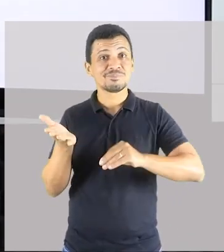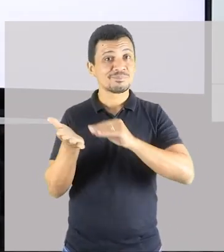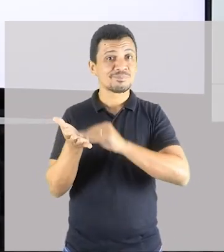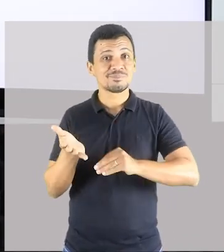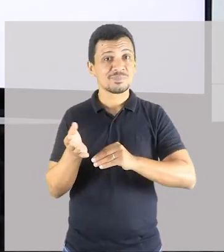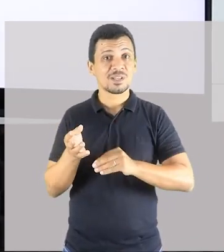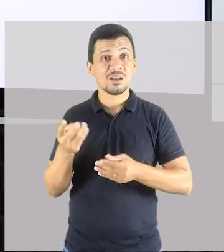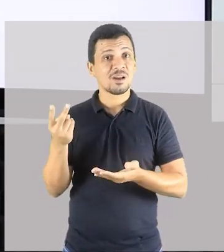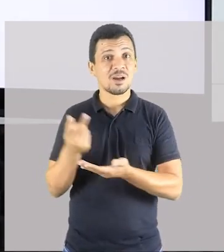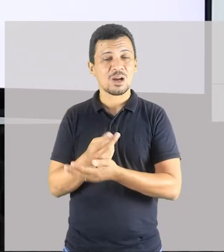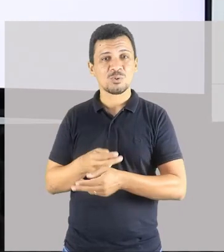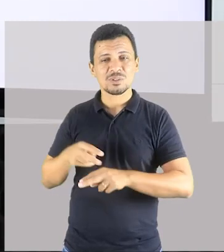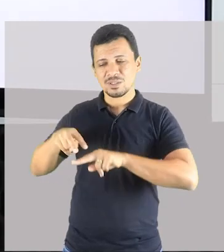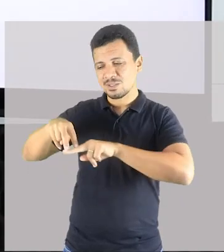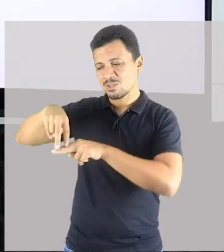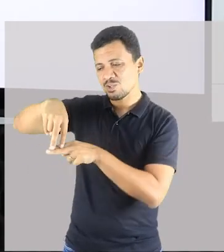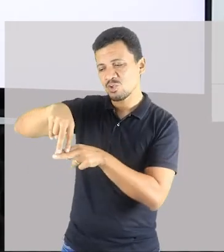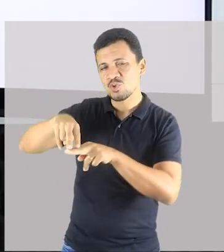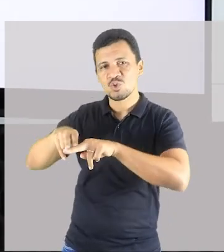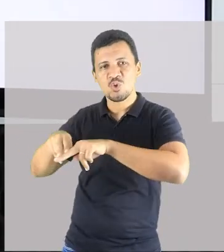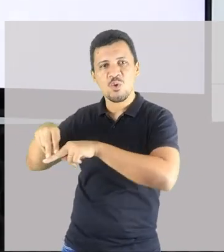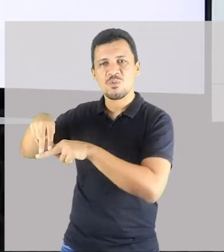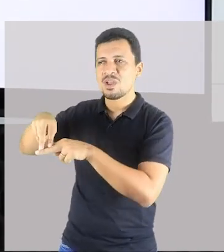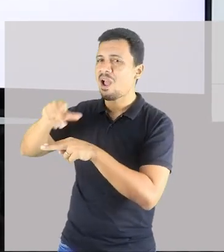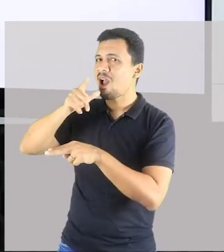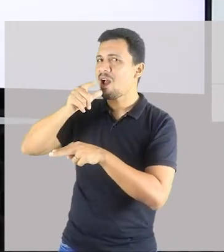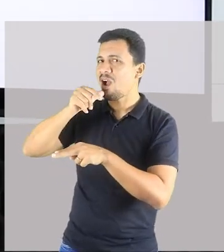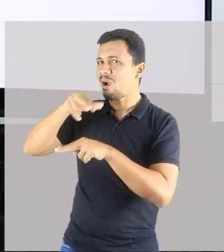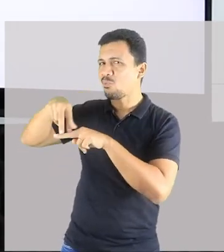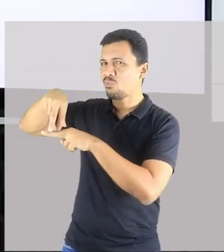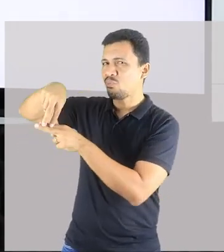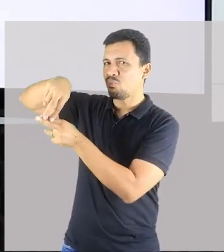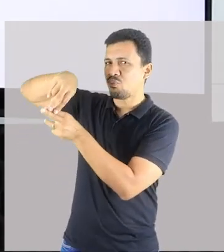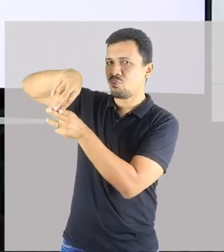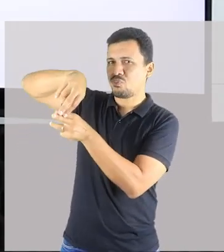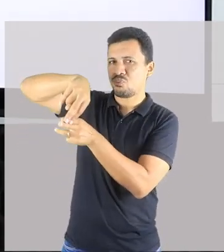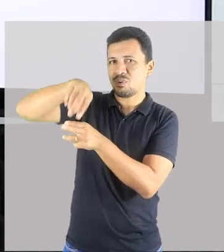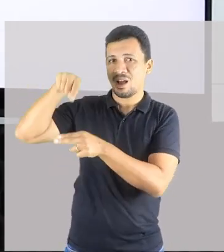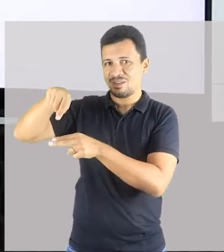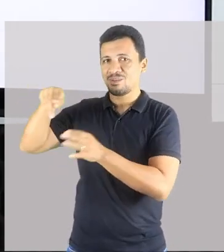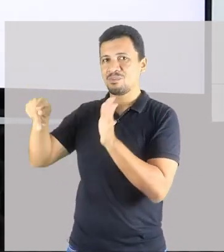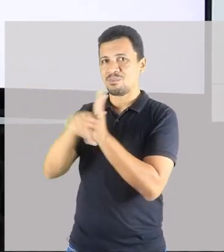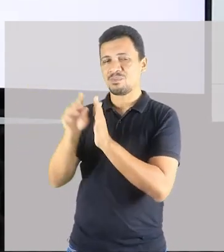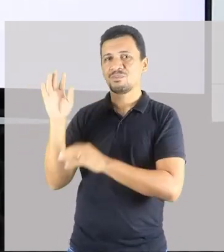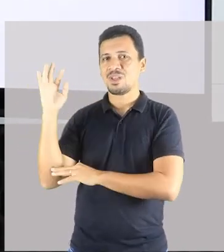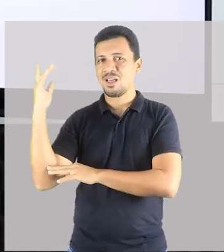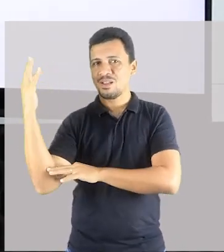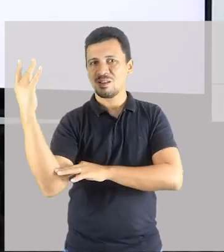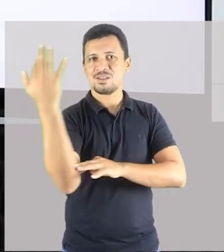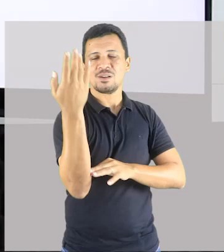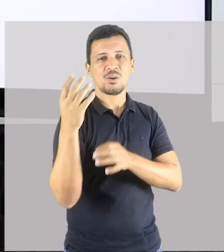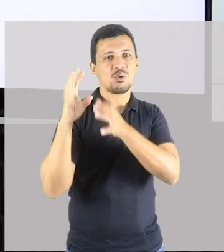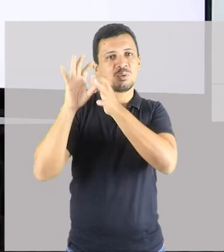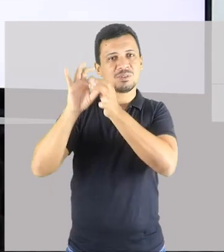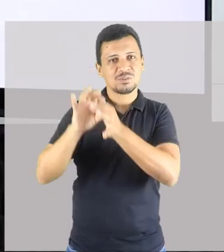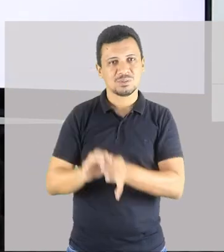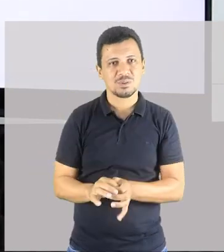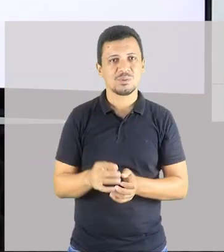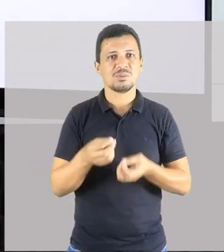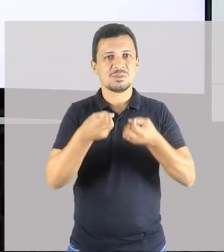ocorre no surf, que já é uma prática corporal de aventura na natureza, tá bom? Então a gente contextualizou, falou um pouco da